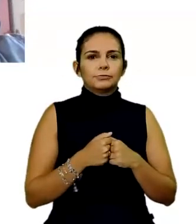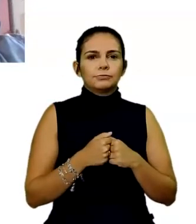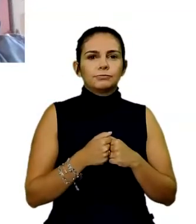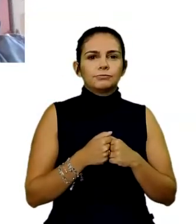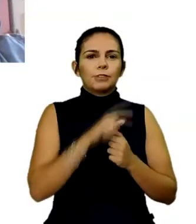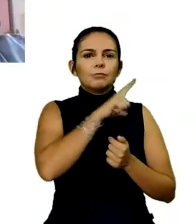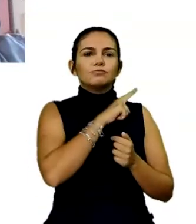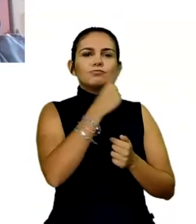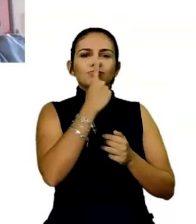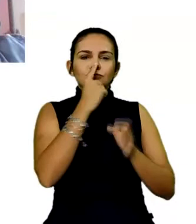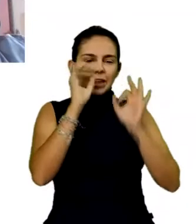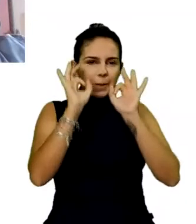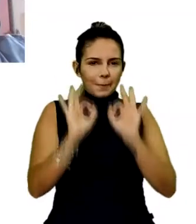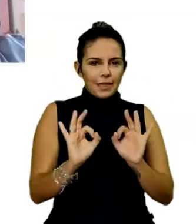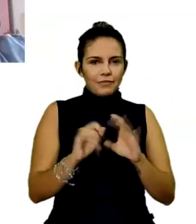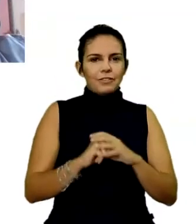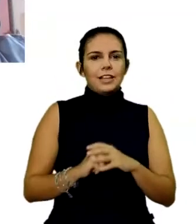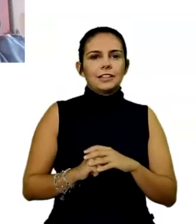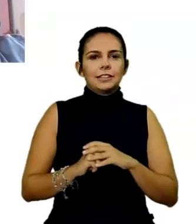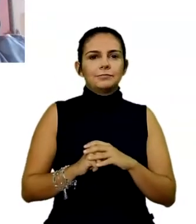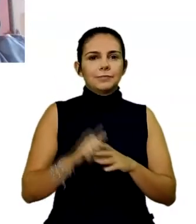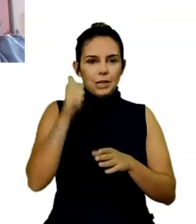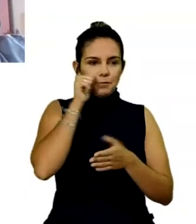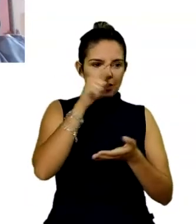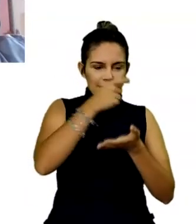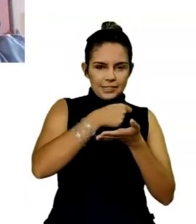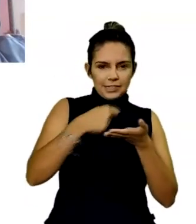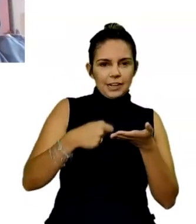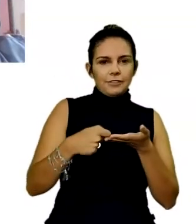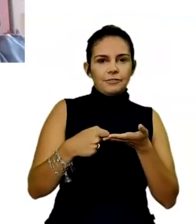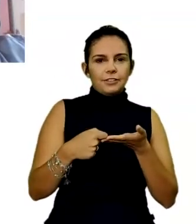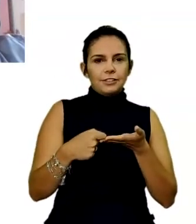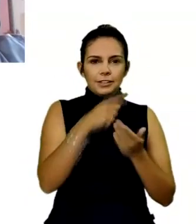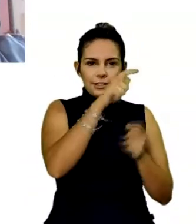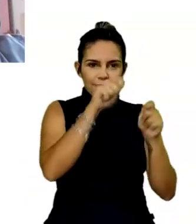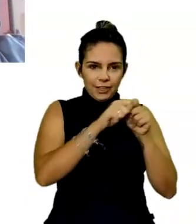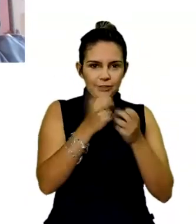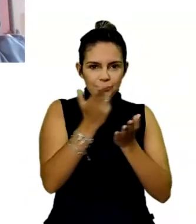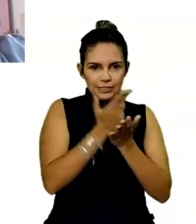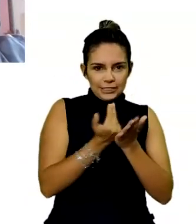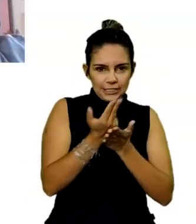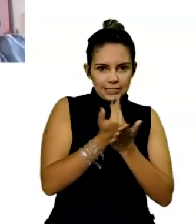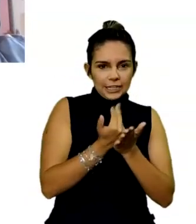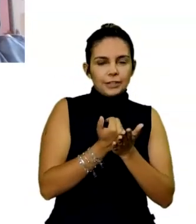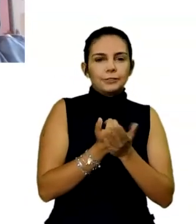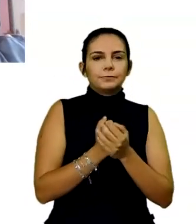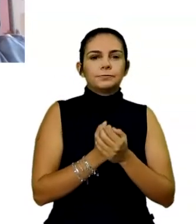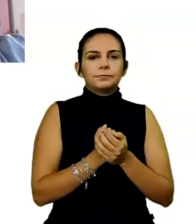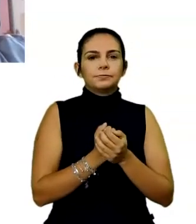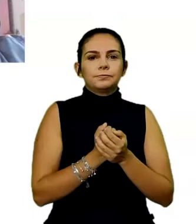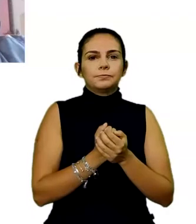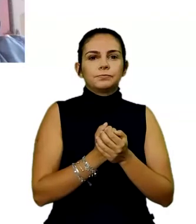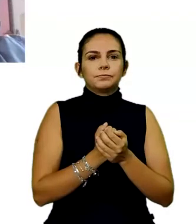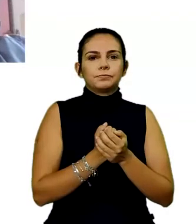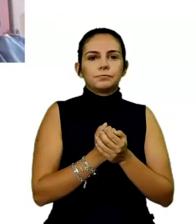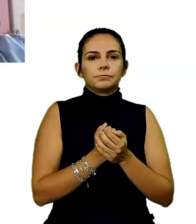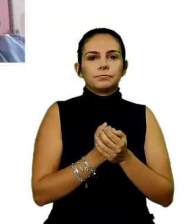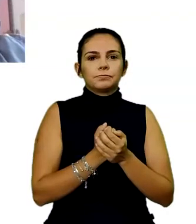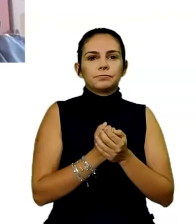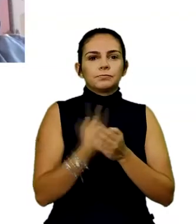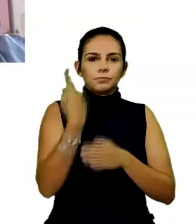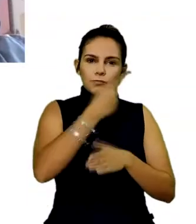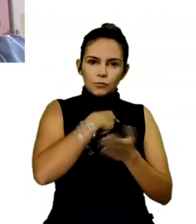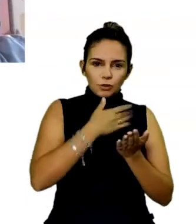sintonia perfeita, né? A Mary escreve e o Eliardo faz a ilustração, uma dobradinha maravilhosa, muito legal. Para a